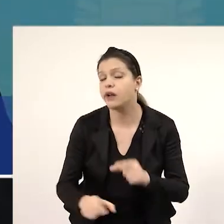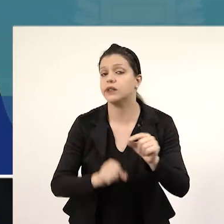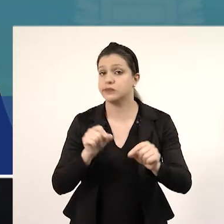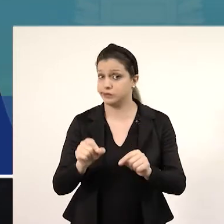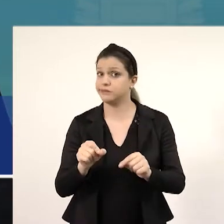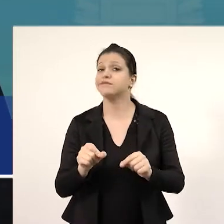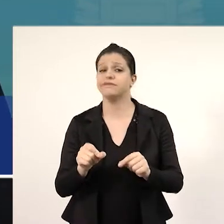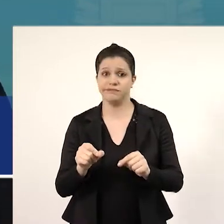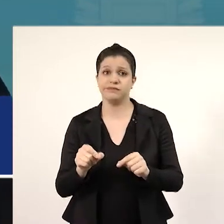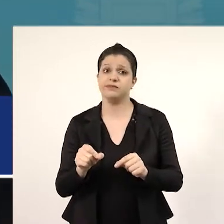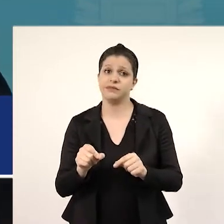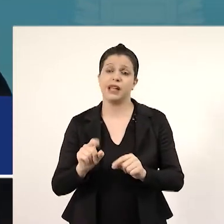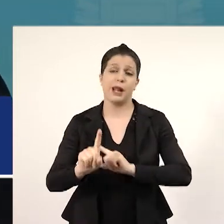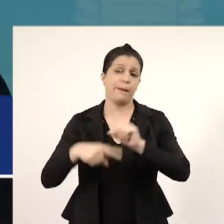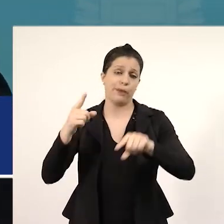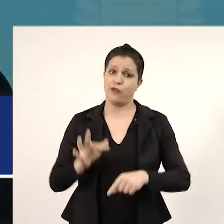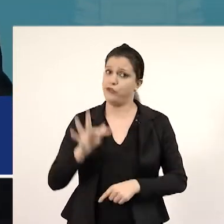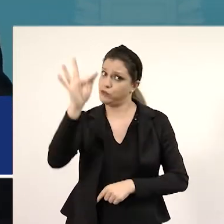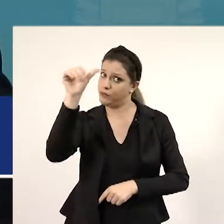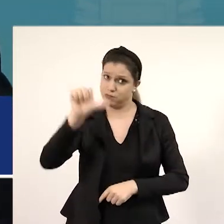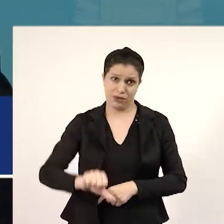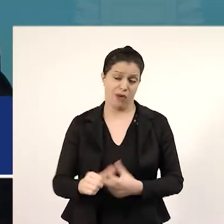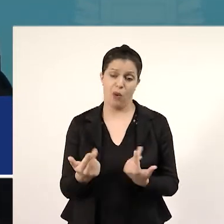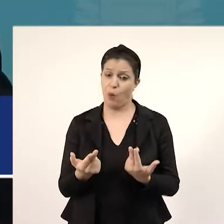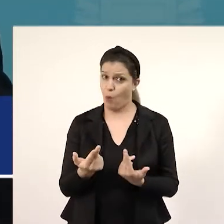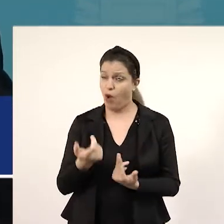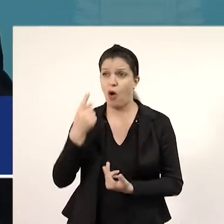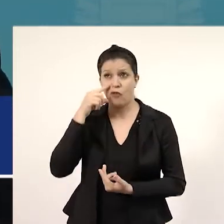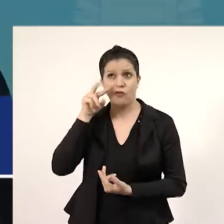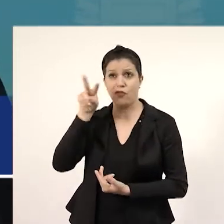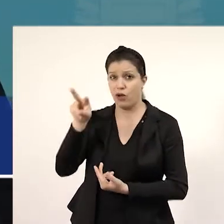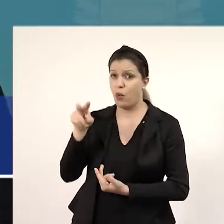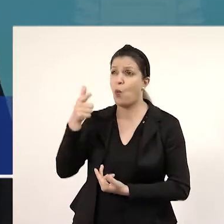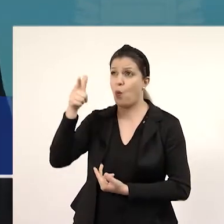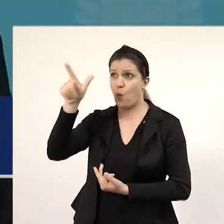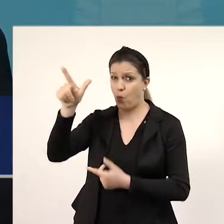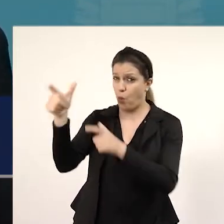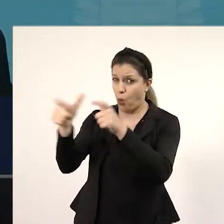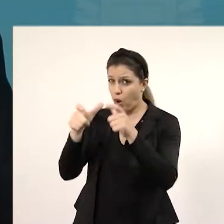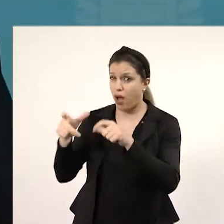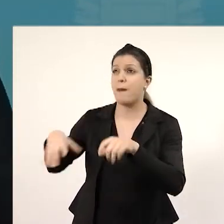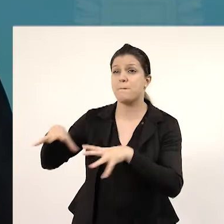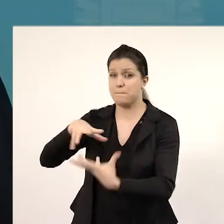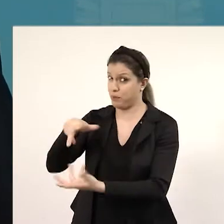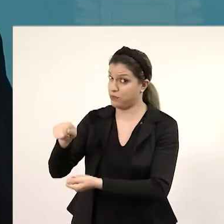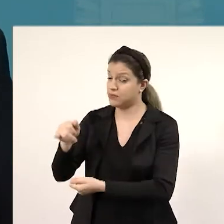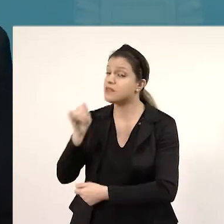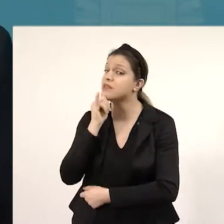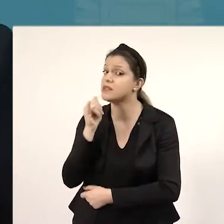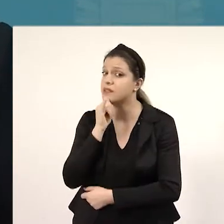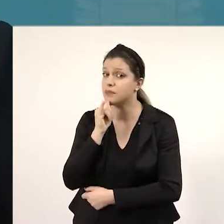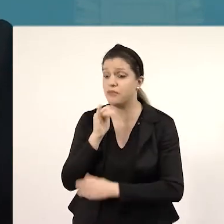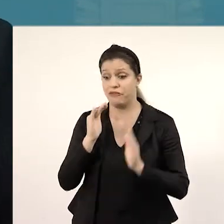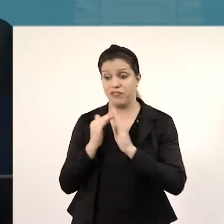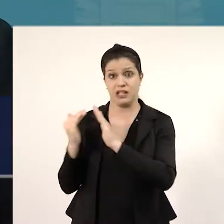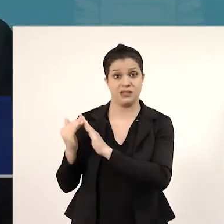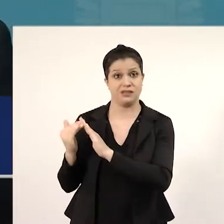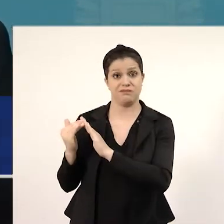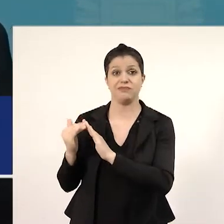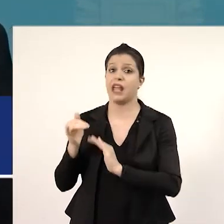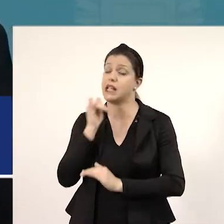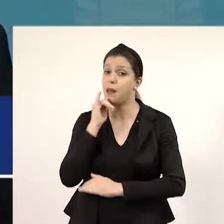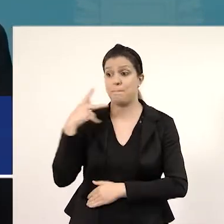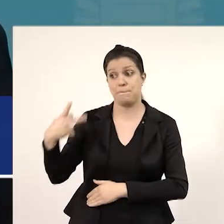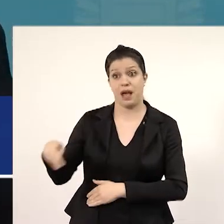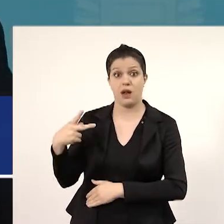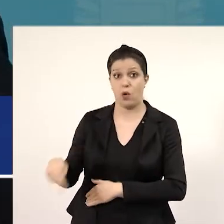se nós não tomarmos medidas preventivas nesse momento, nós poderemos chegar a situações aí que estão sendo verificadas em outros